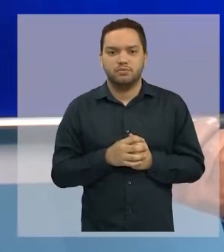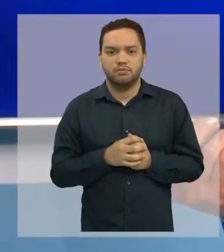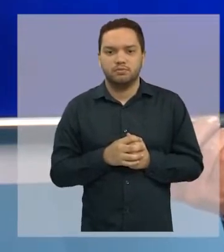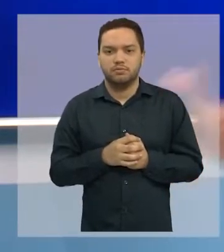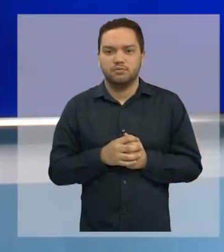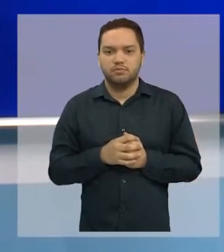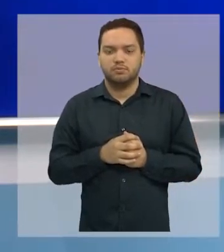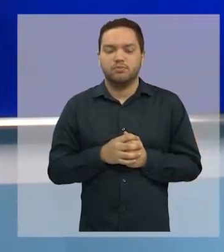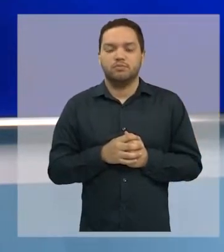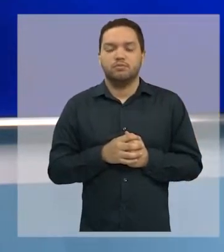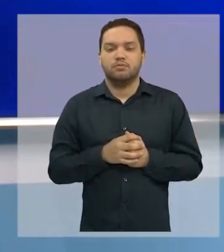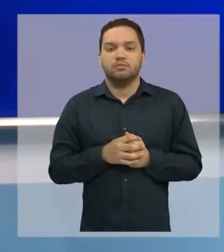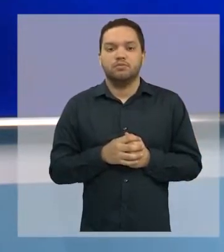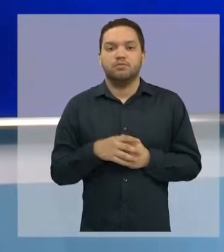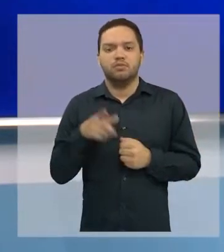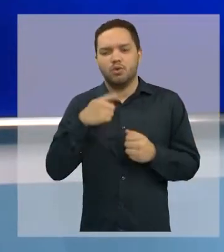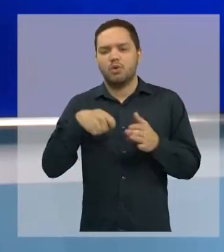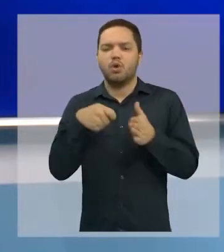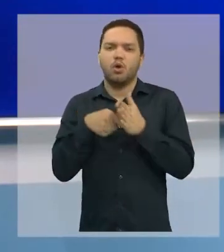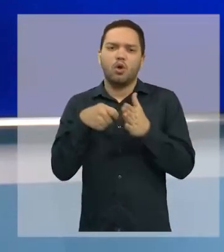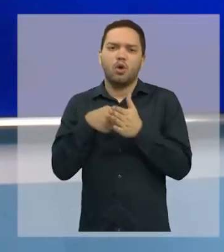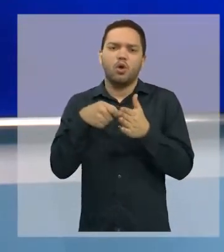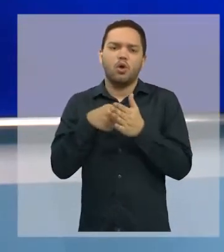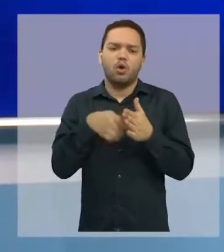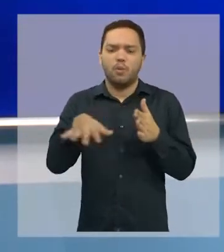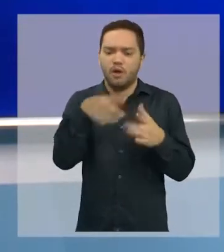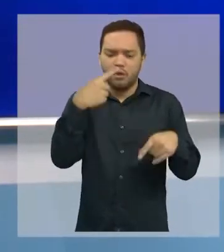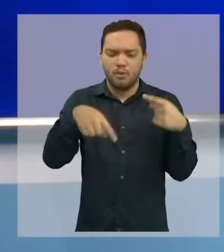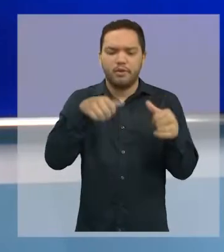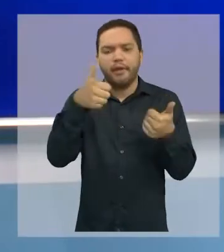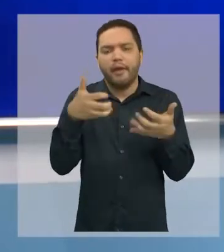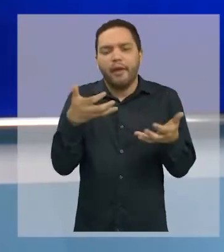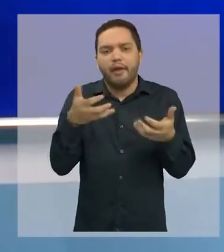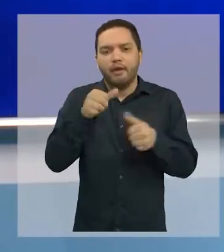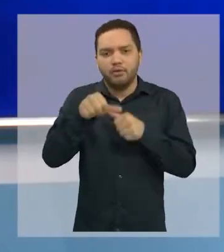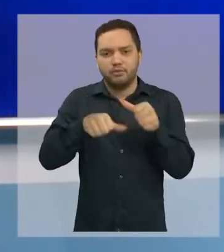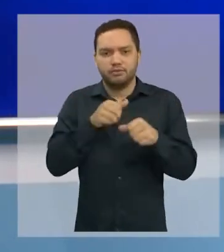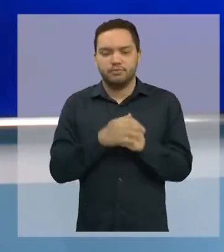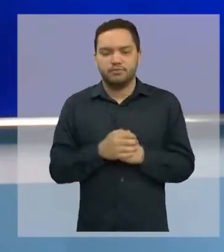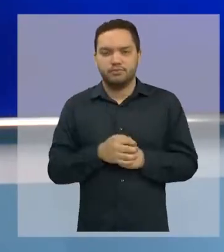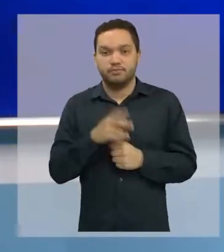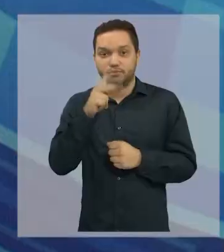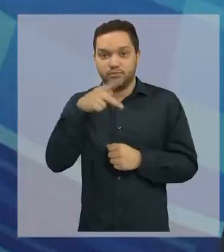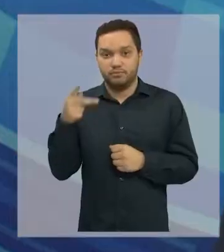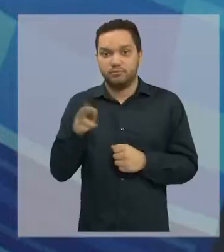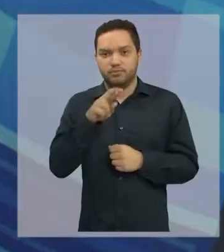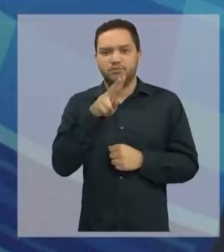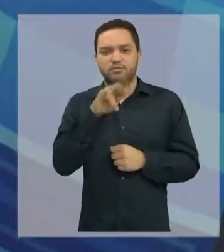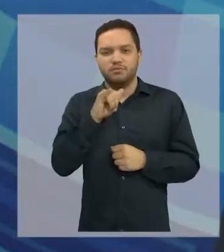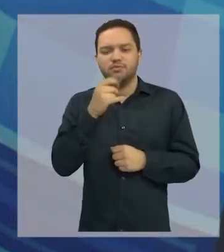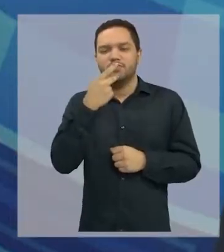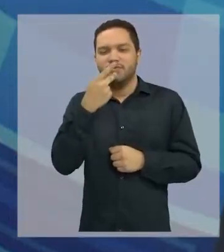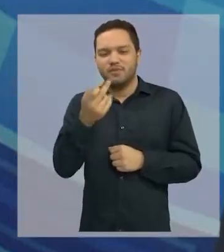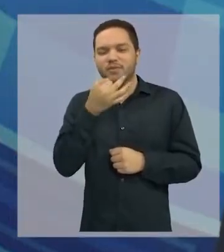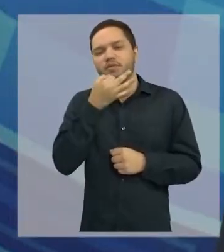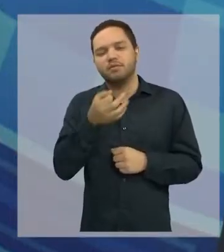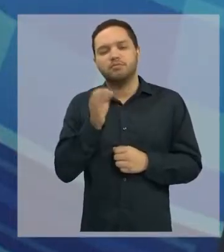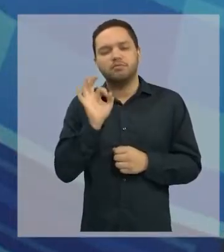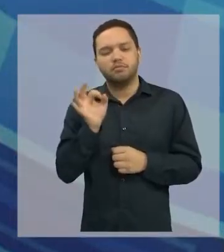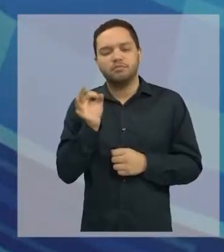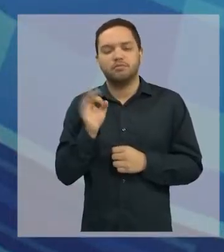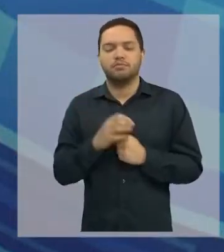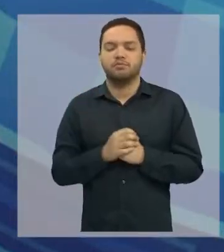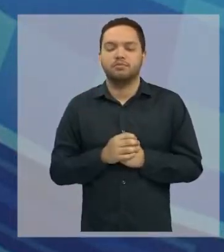renovação de que tanto cobramos do poder político. O professor Rui fez uma observação interessante quando